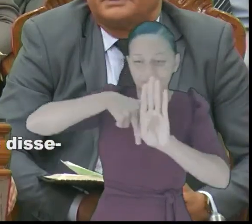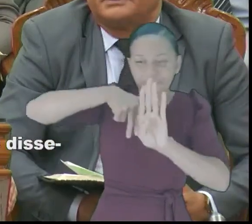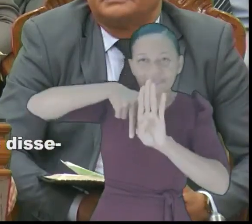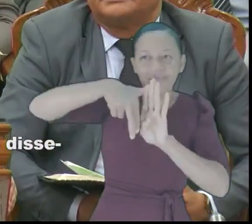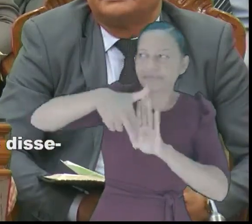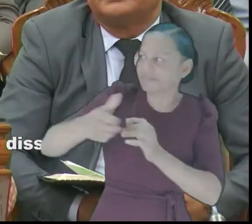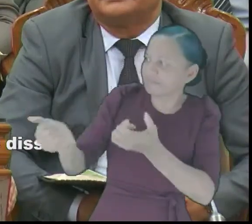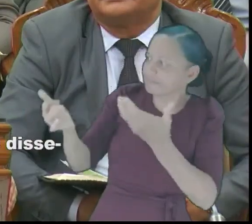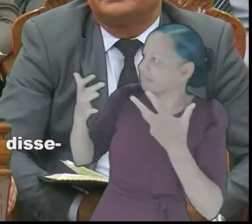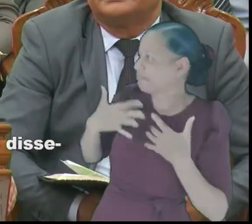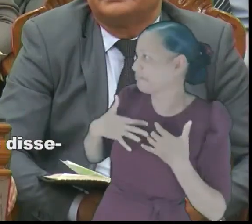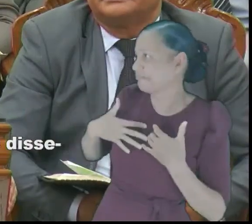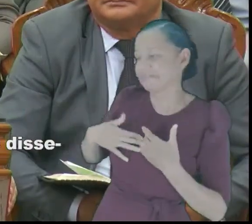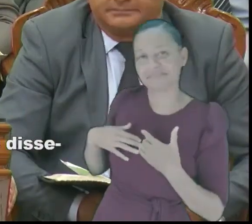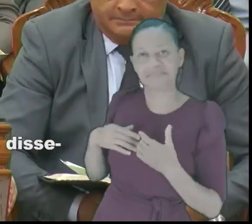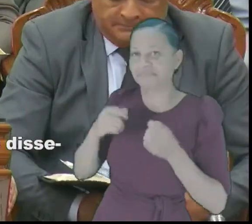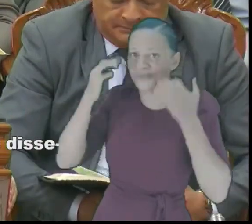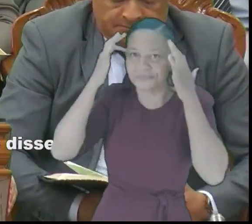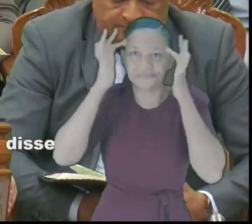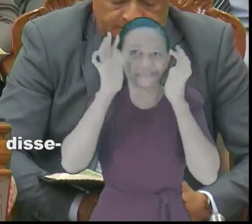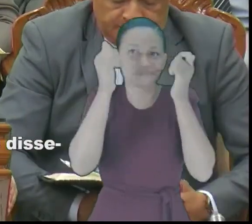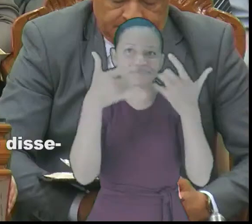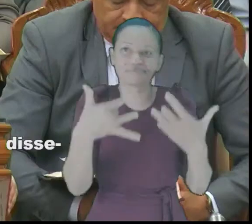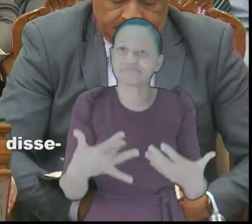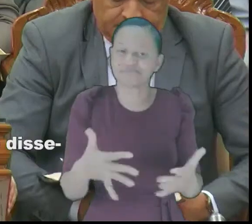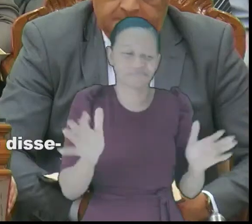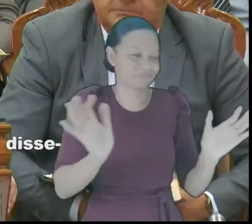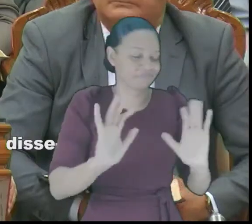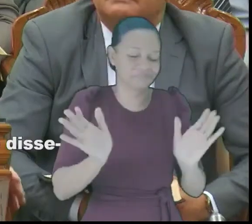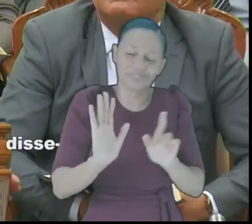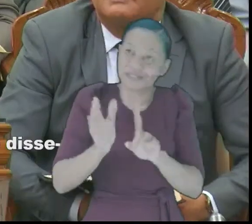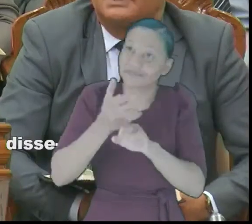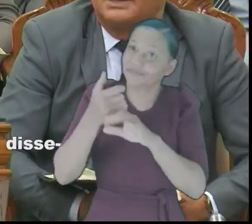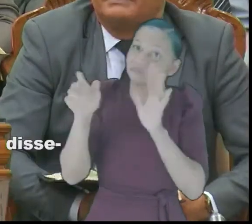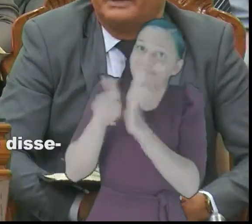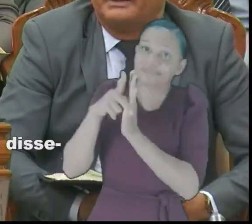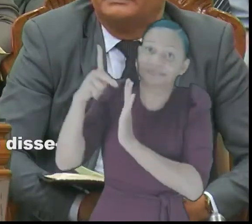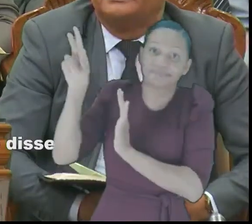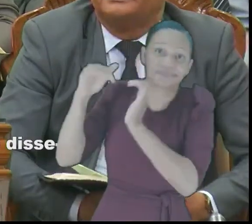Pastor, me explique. Não me peça porque eu não sei. É mistério.